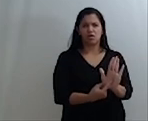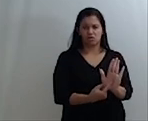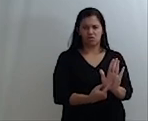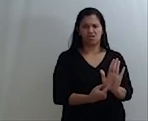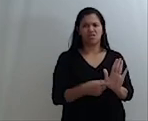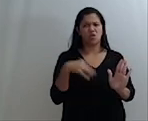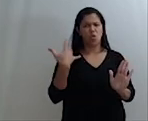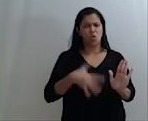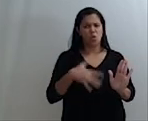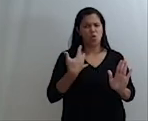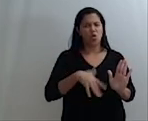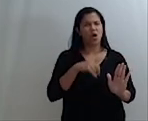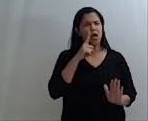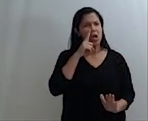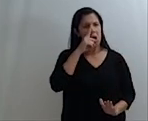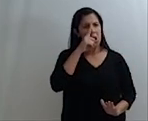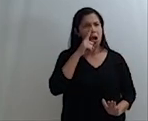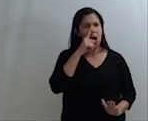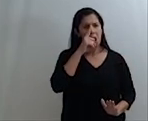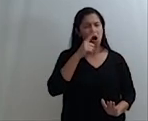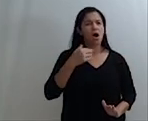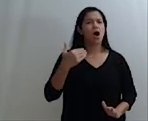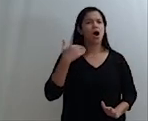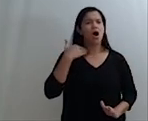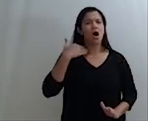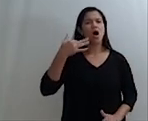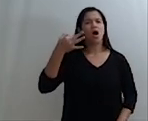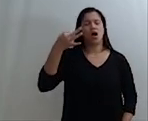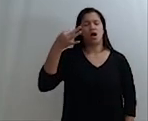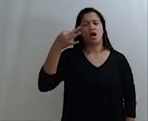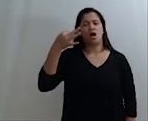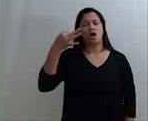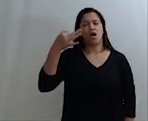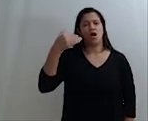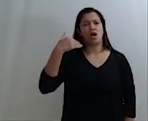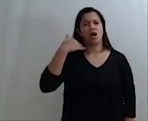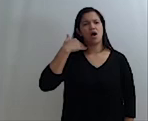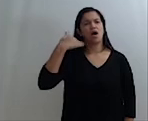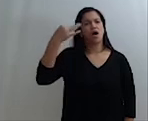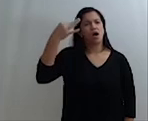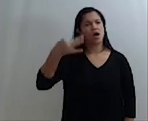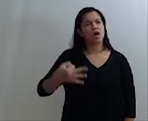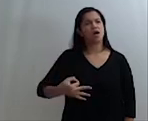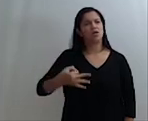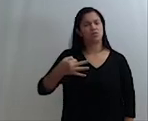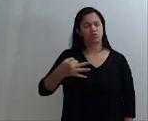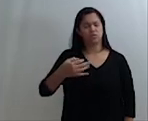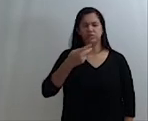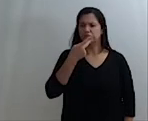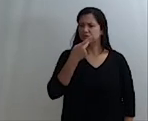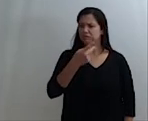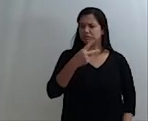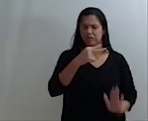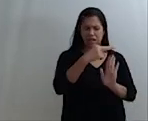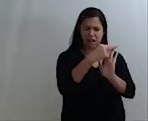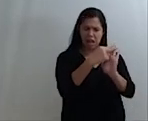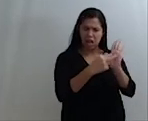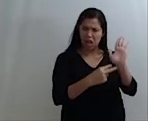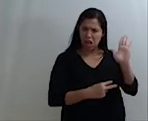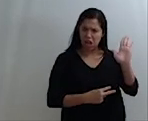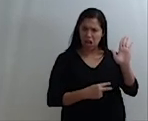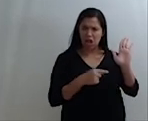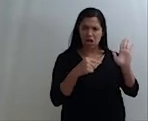realmente a juíza do caso não poderia ter outra impressão Depois de ler a descrição que é feita na